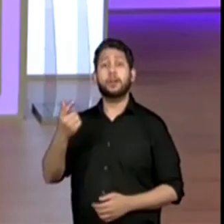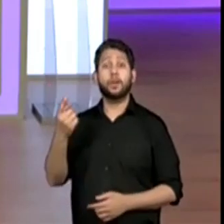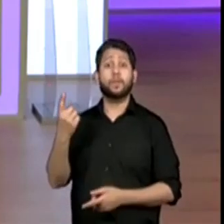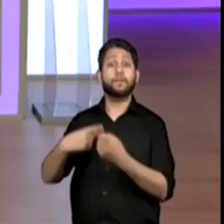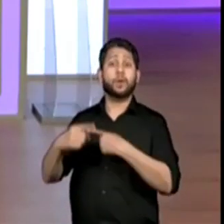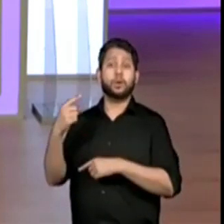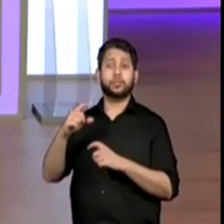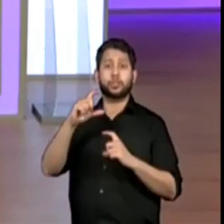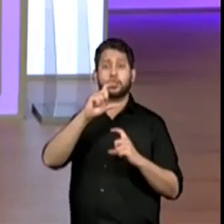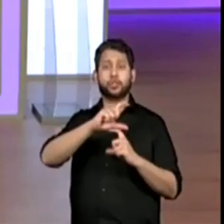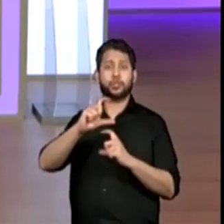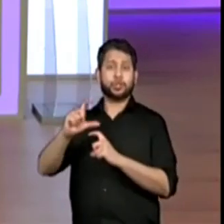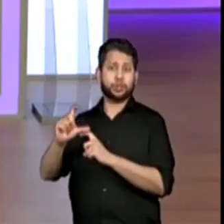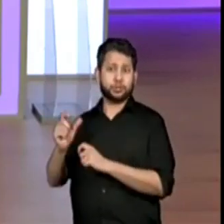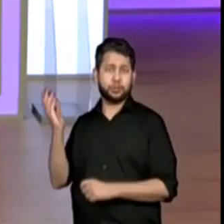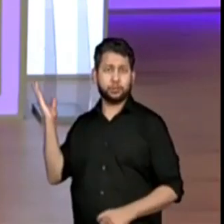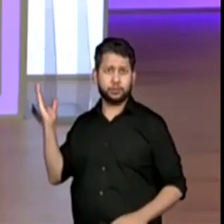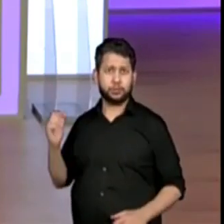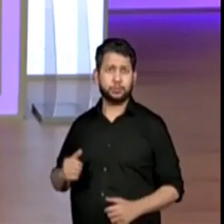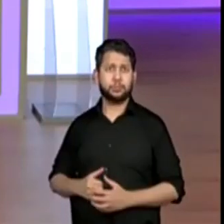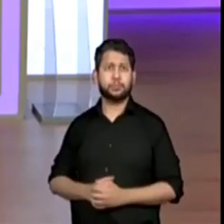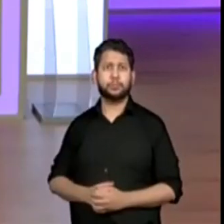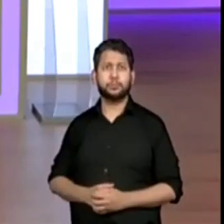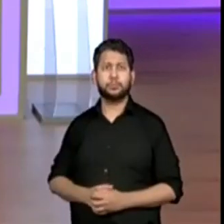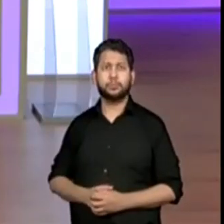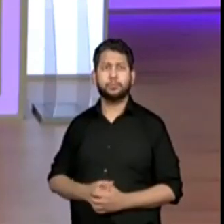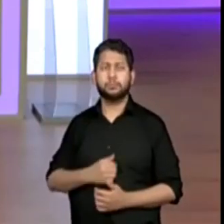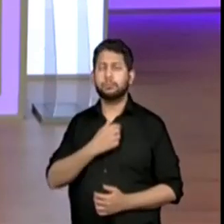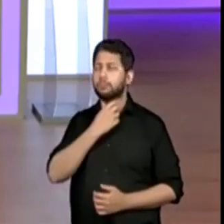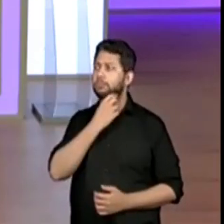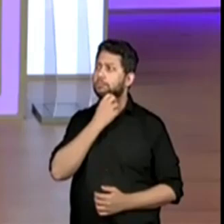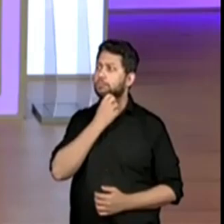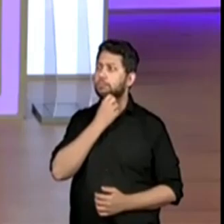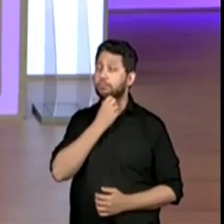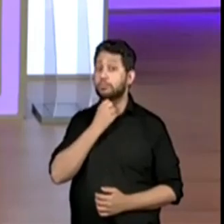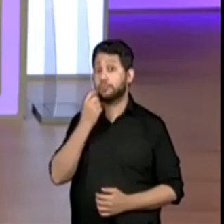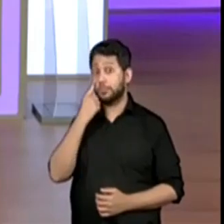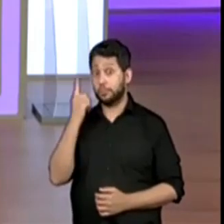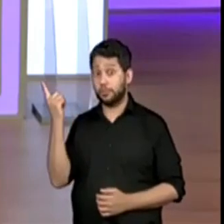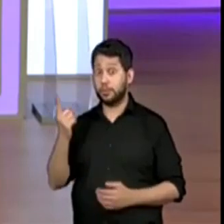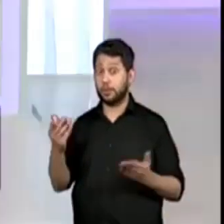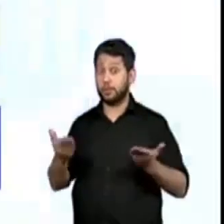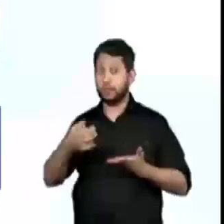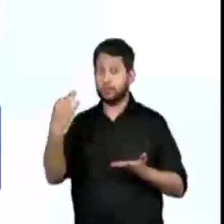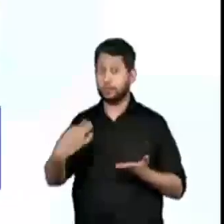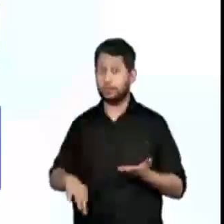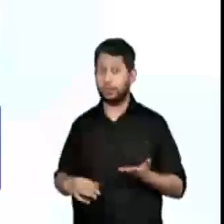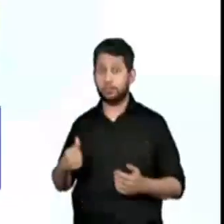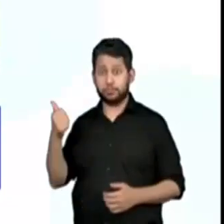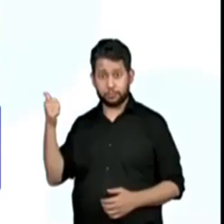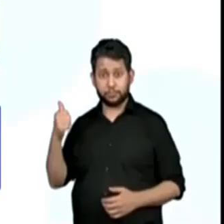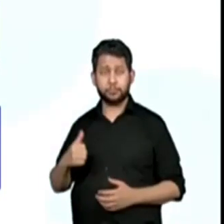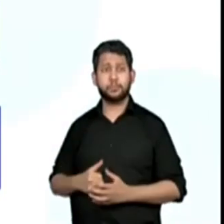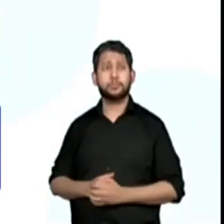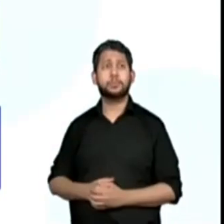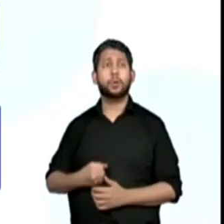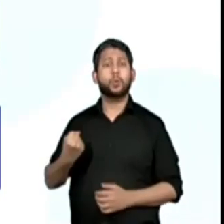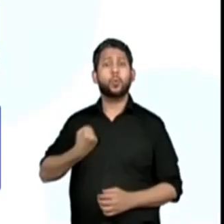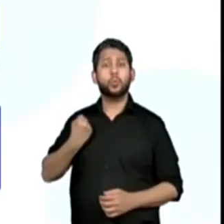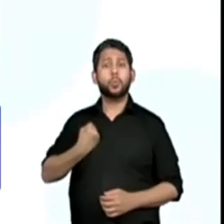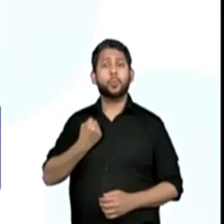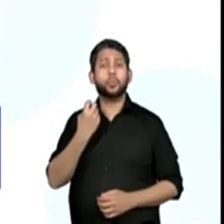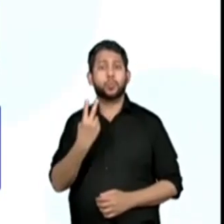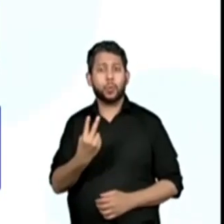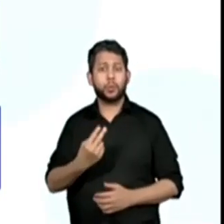Voltando à nossa tirinha que a Pro mudou. Olha só, agora tá certo. Vamos lá. Número